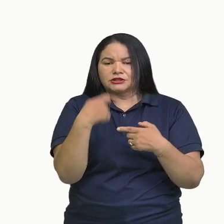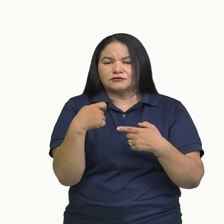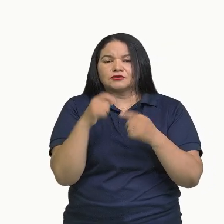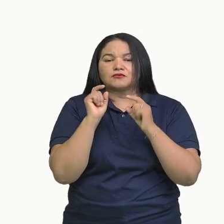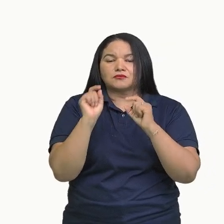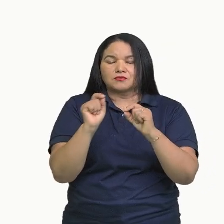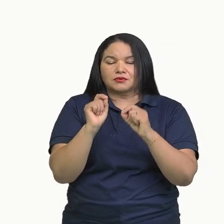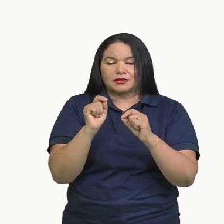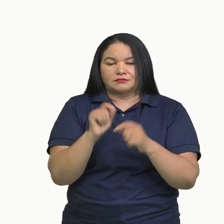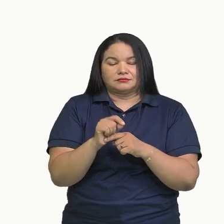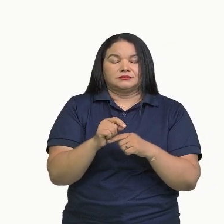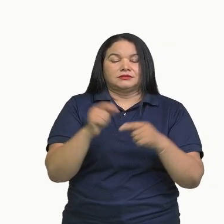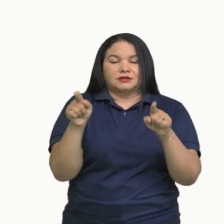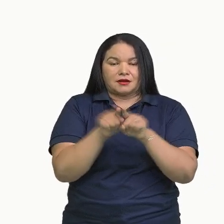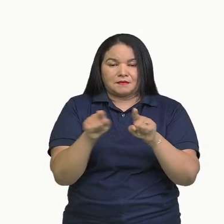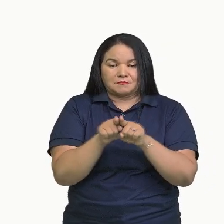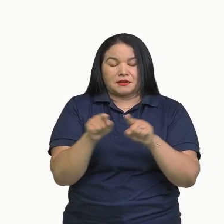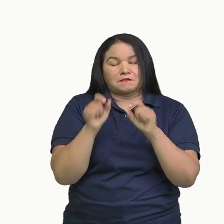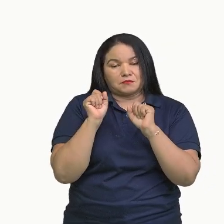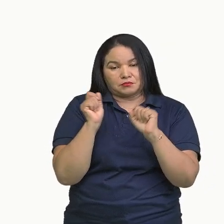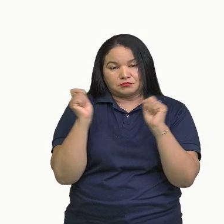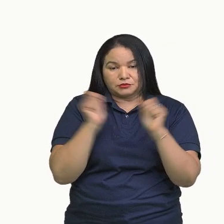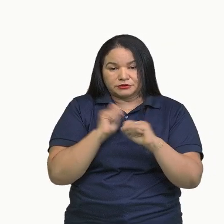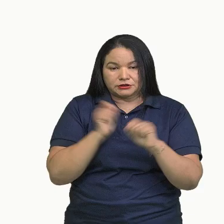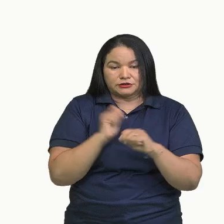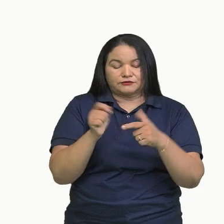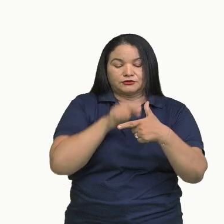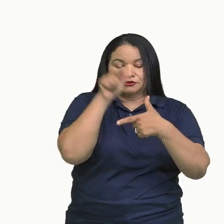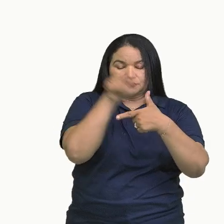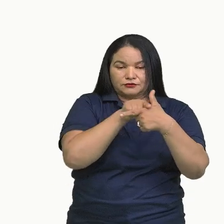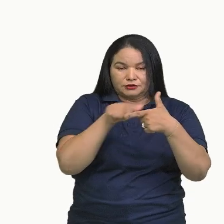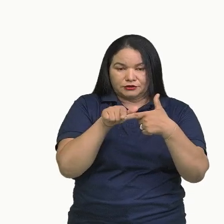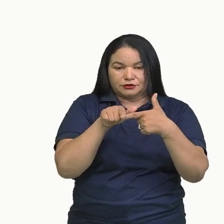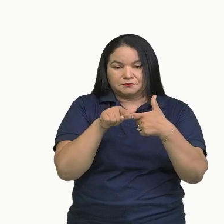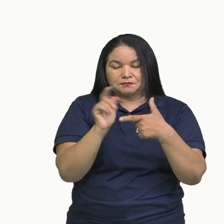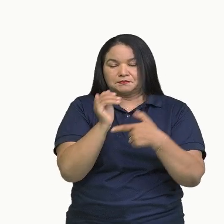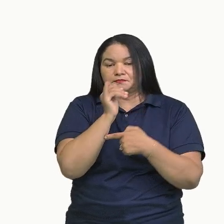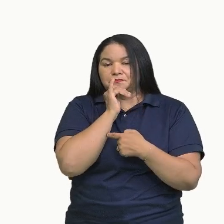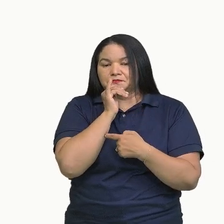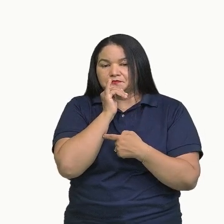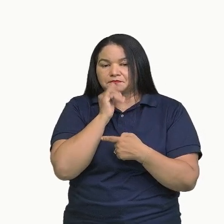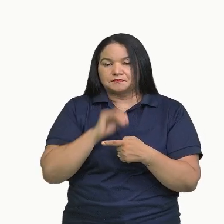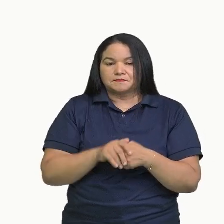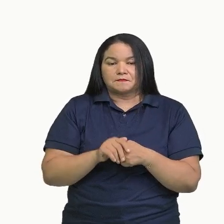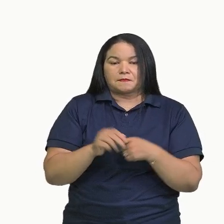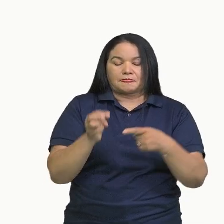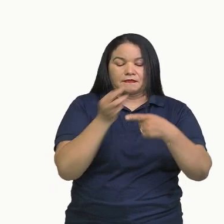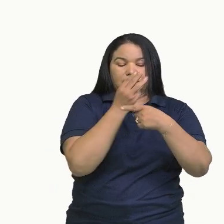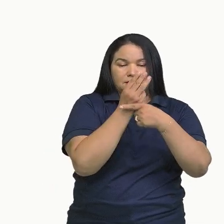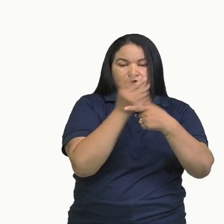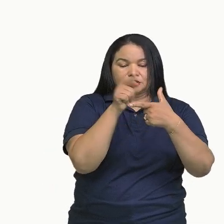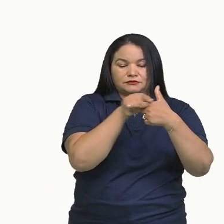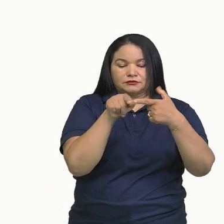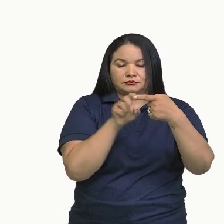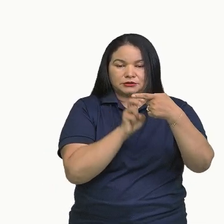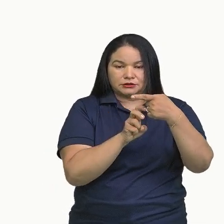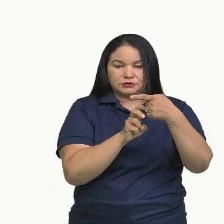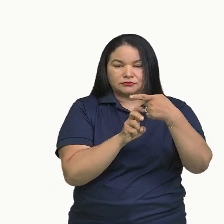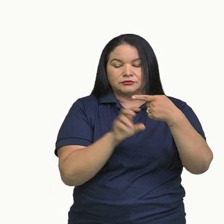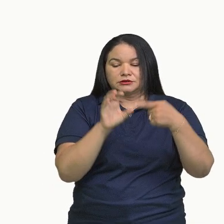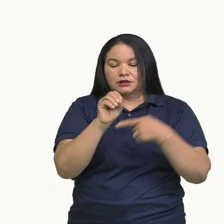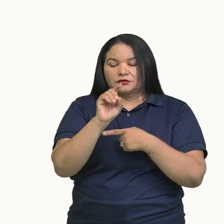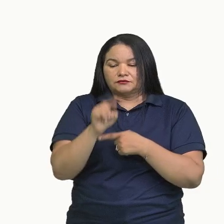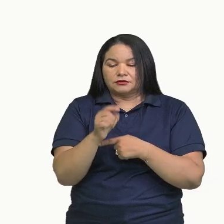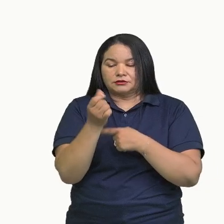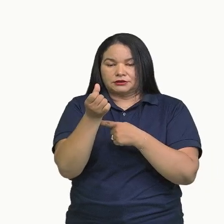sacada? Você vai dividir, no caso do nosso exemplo aqui, você vai dividir o 3 por 5, que vai dar 0,6,